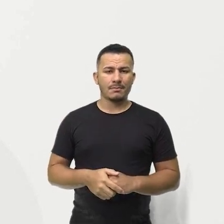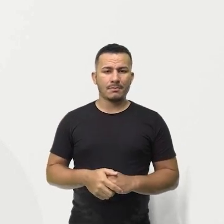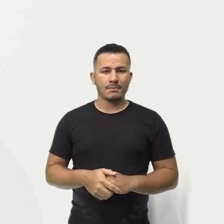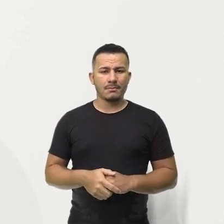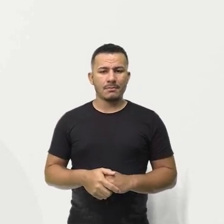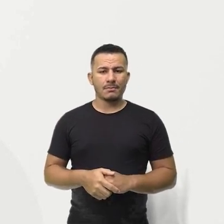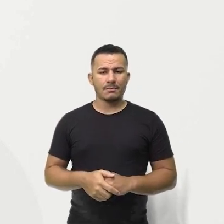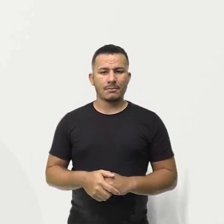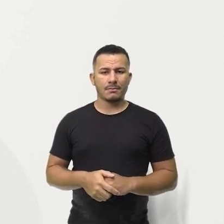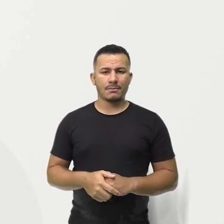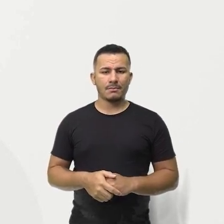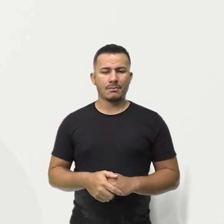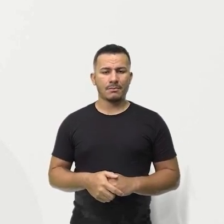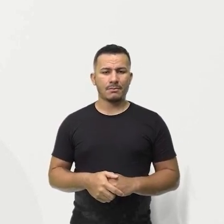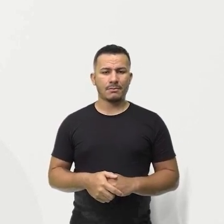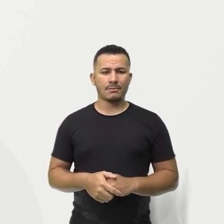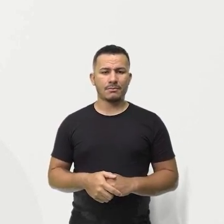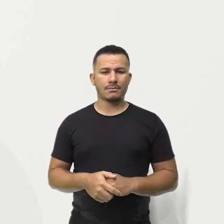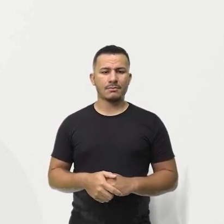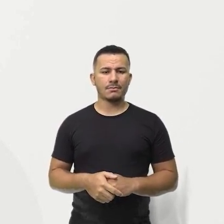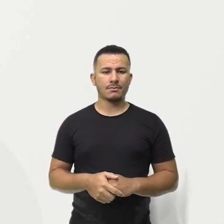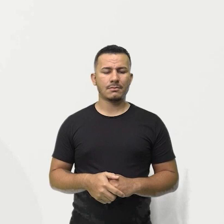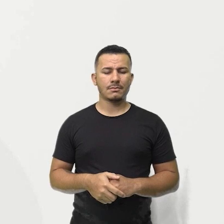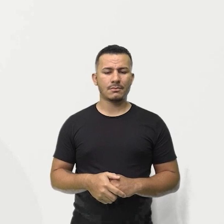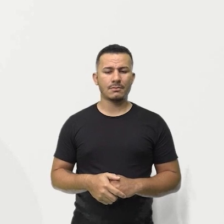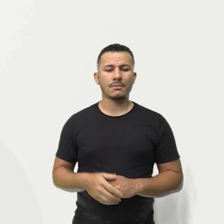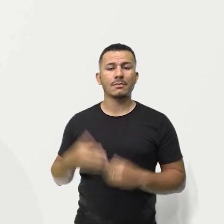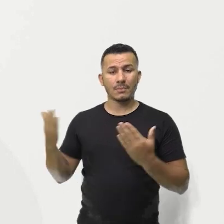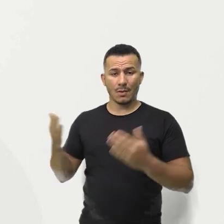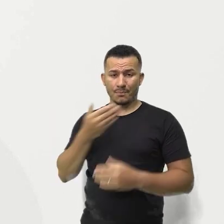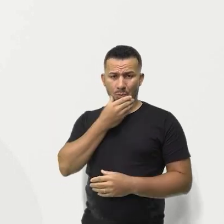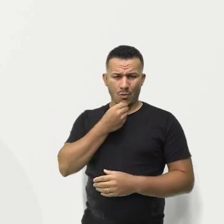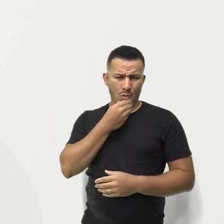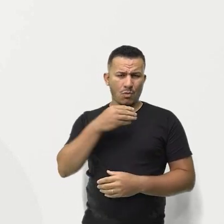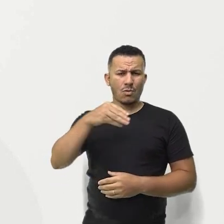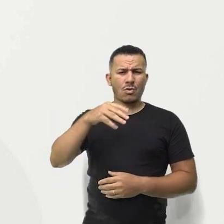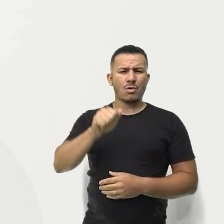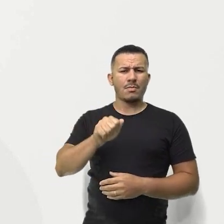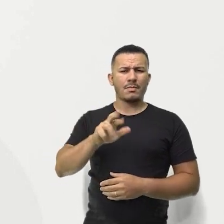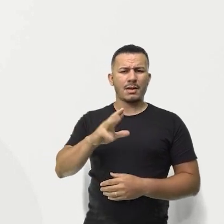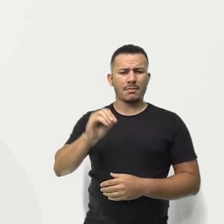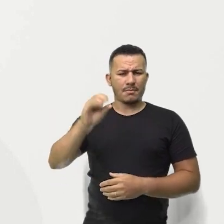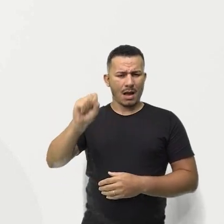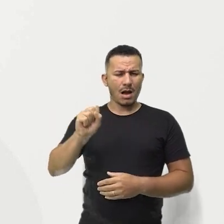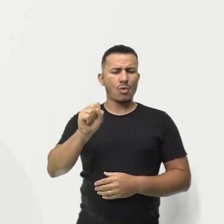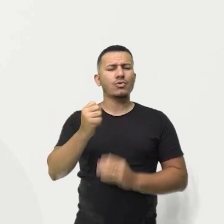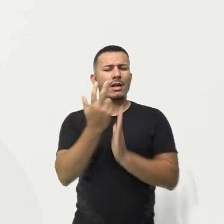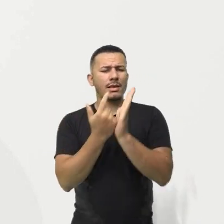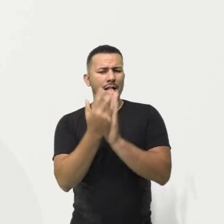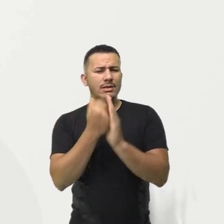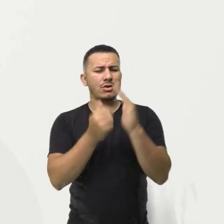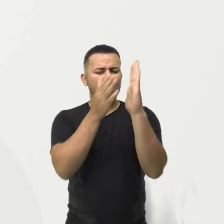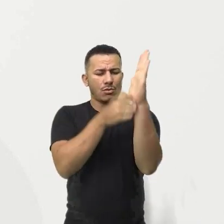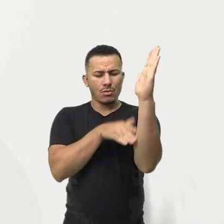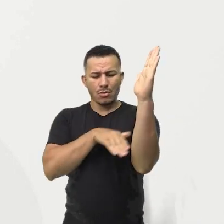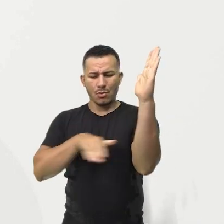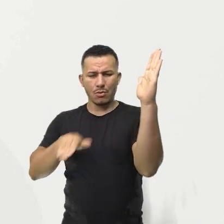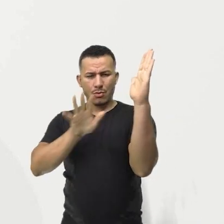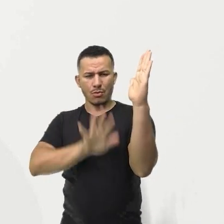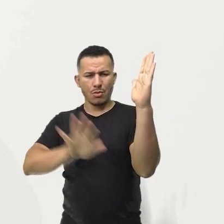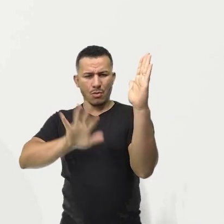seja maior do que 1, claro, né? Então, a ideia agora é dividir as coordenadas. O que nós temos então? Vejam